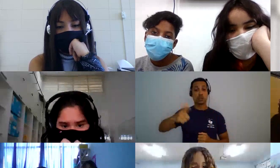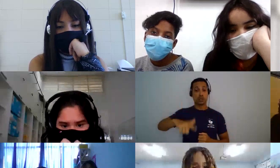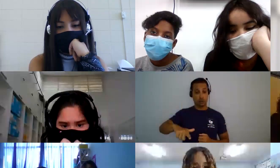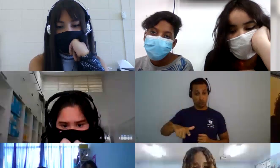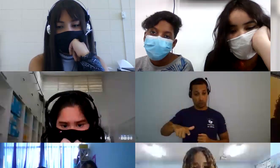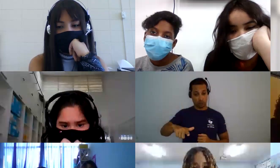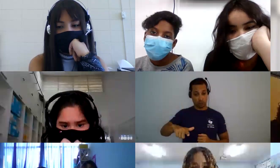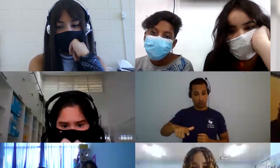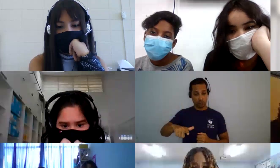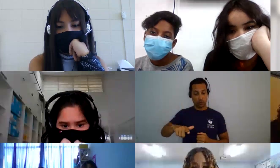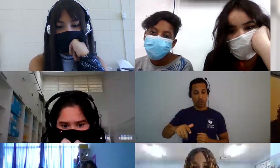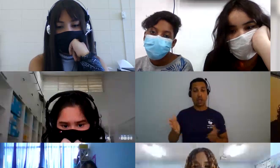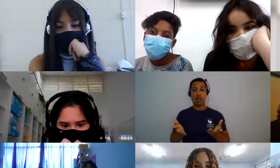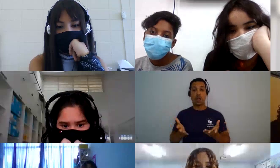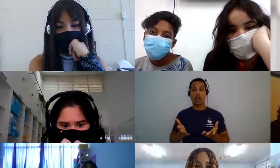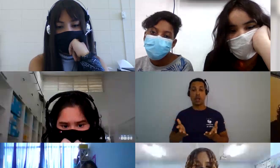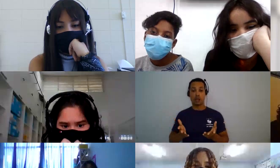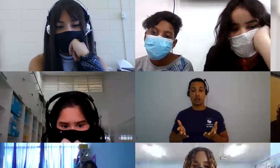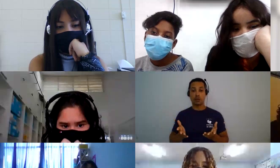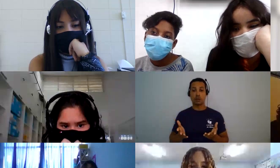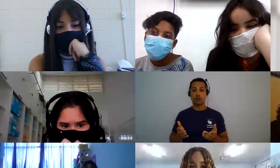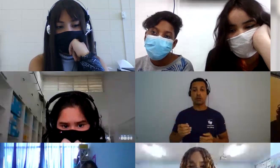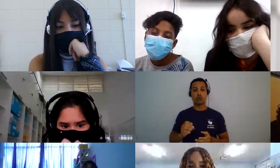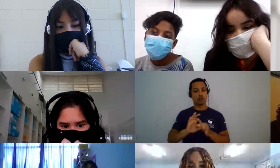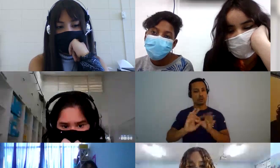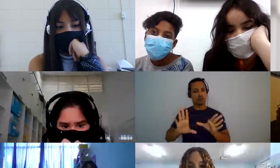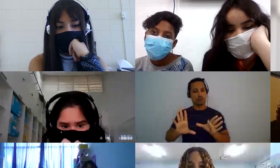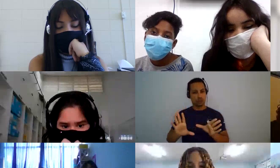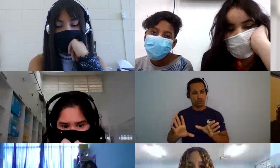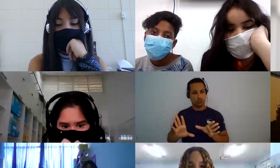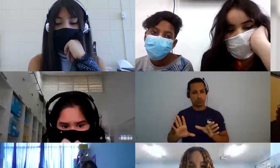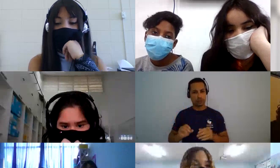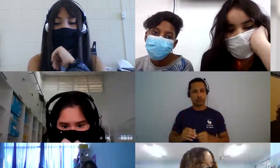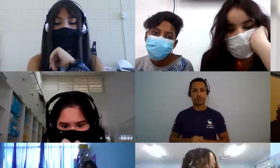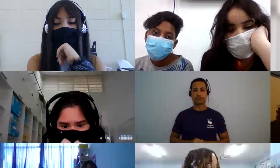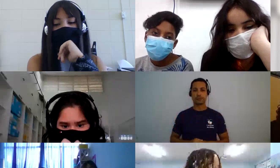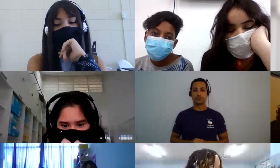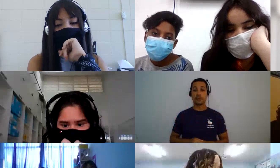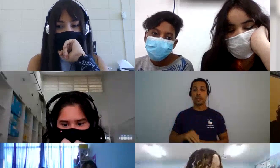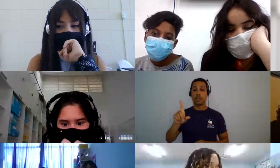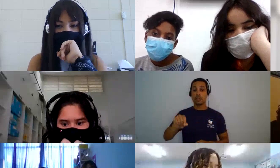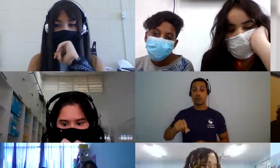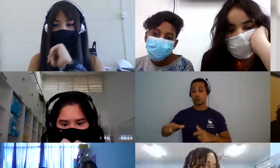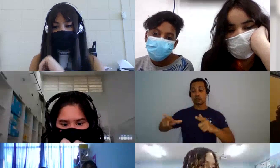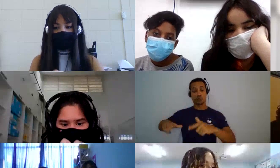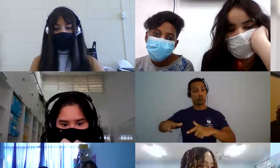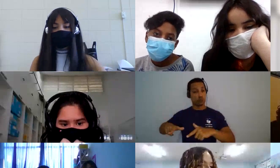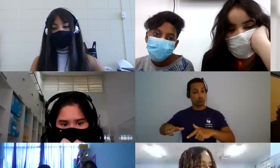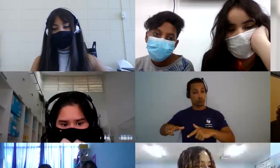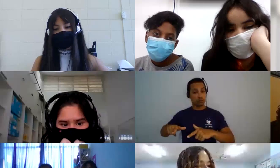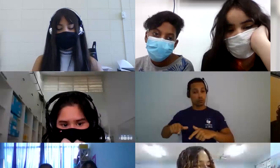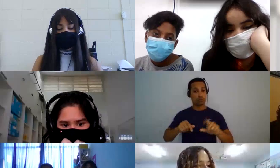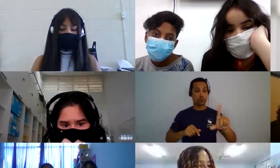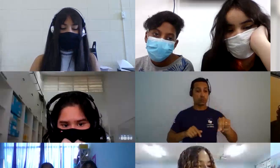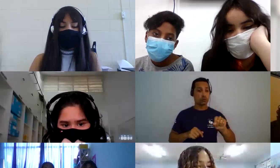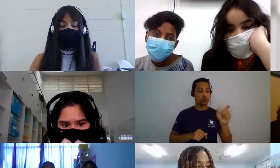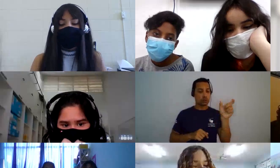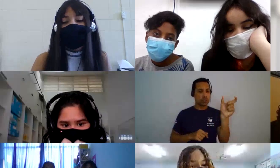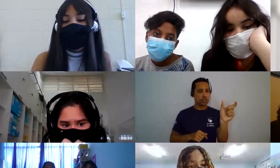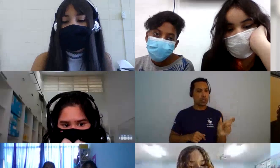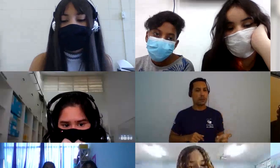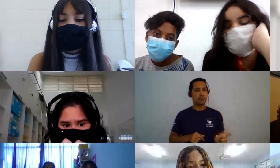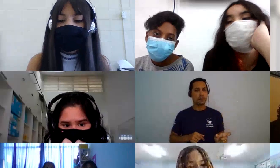vou repetir. Agora eu vou abrir um pouco, quero ouvir vocês. Escolher o local, escolher a pessoa,